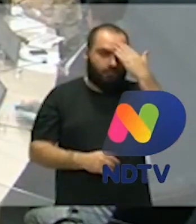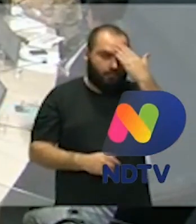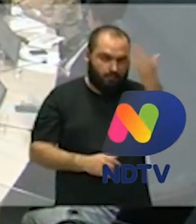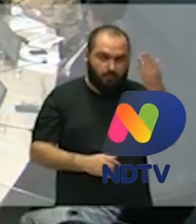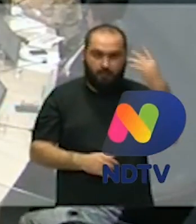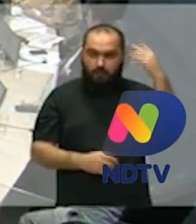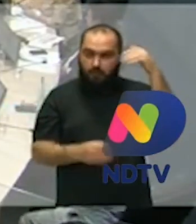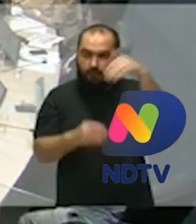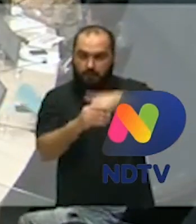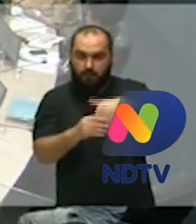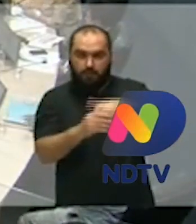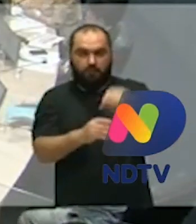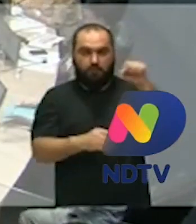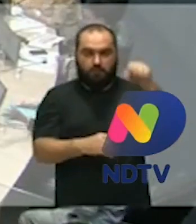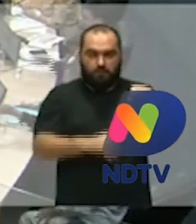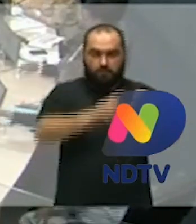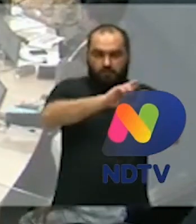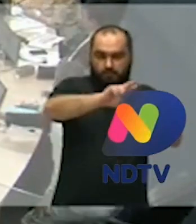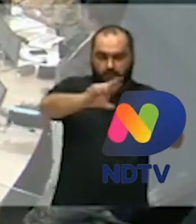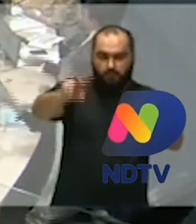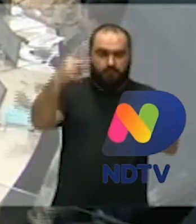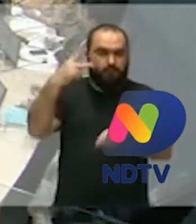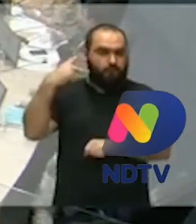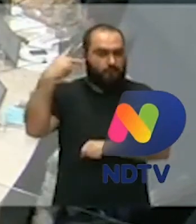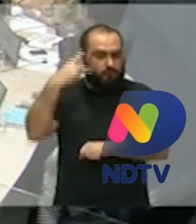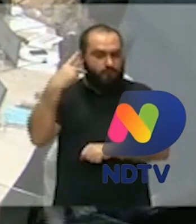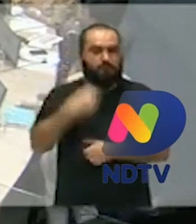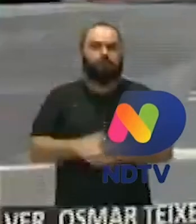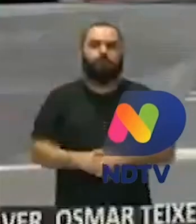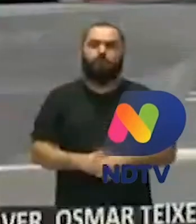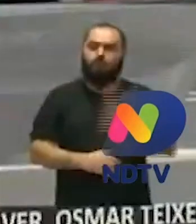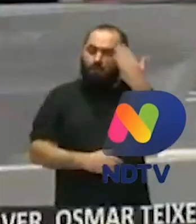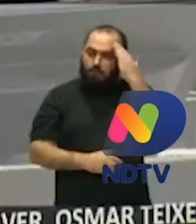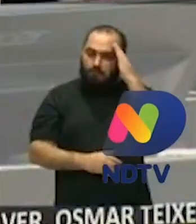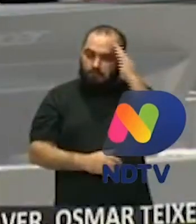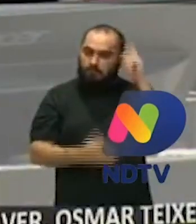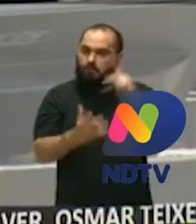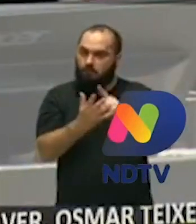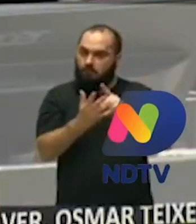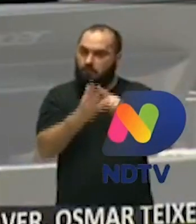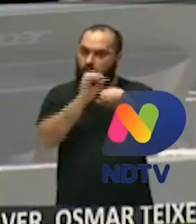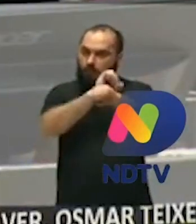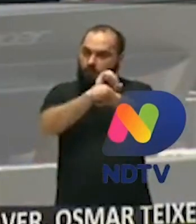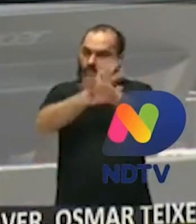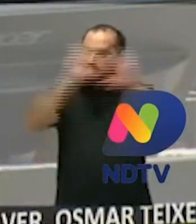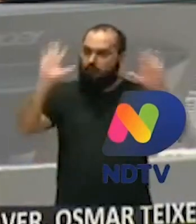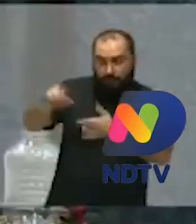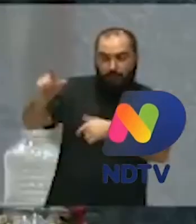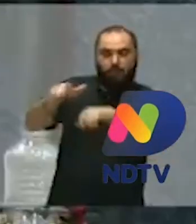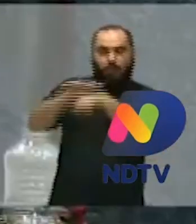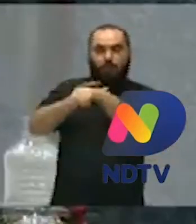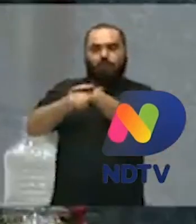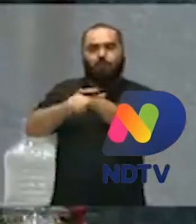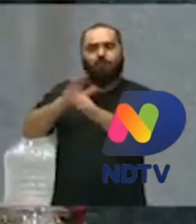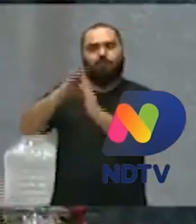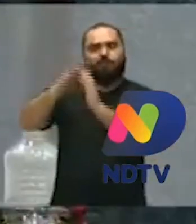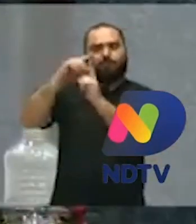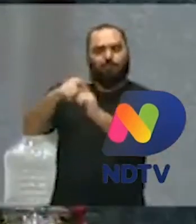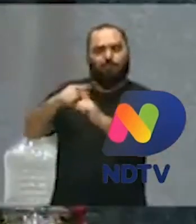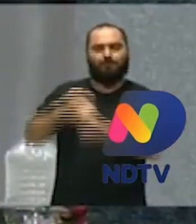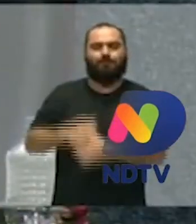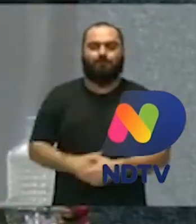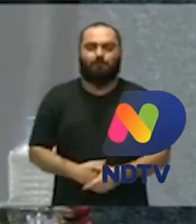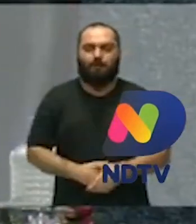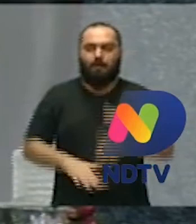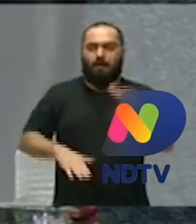aprovaram diversas emendas que fazem alterações na proposta original foram aprovadas mudanças em quesitos técnicos